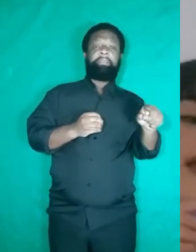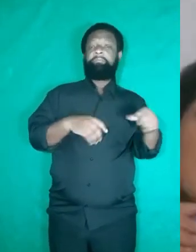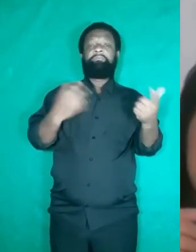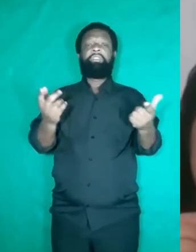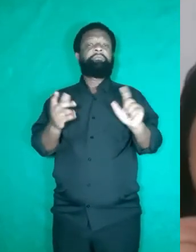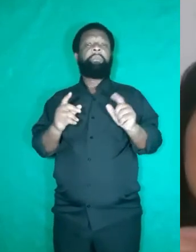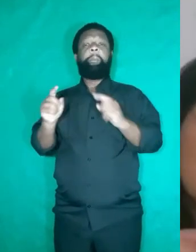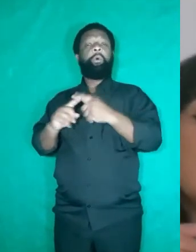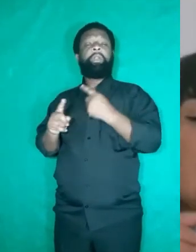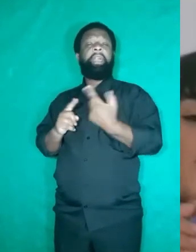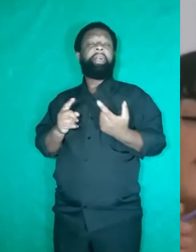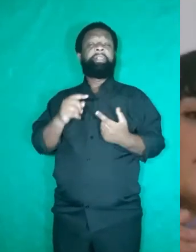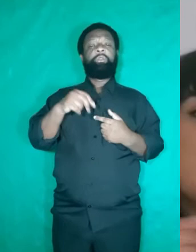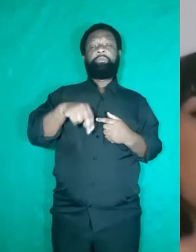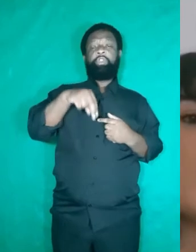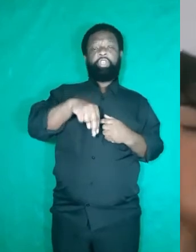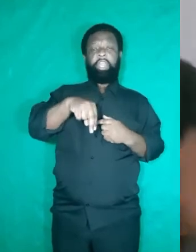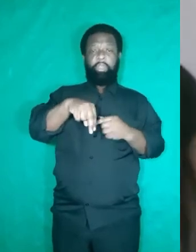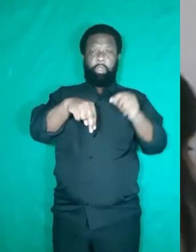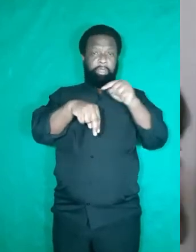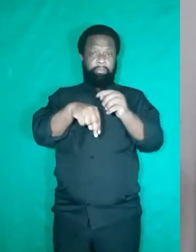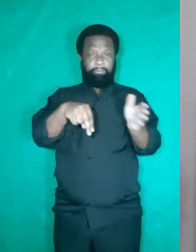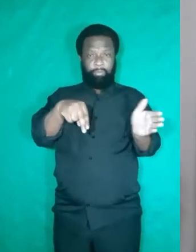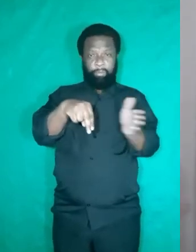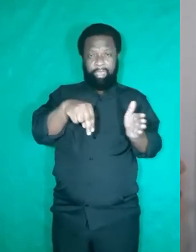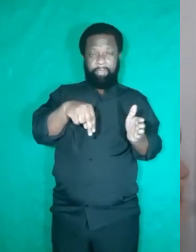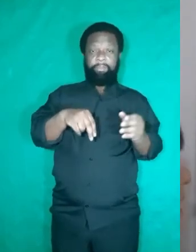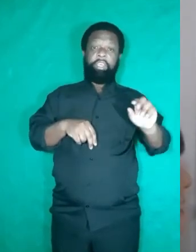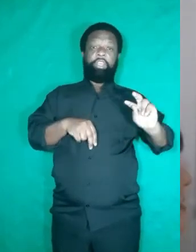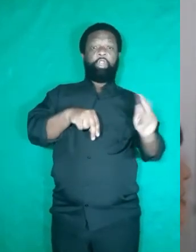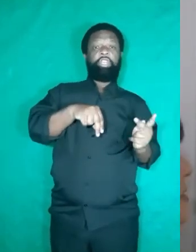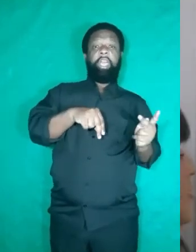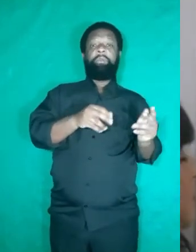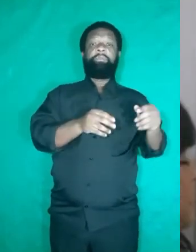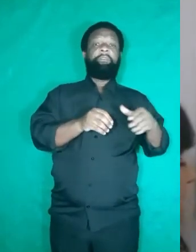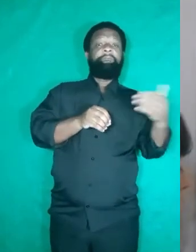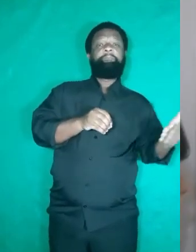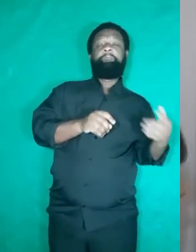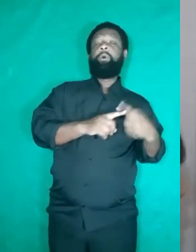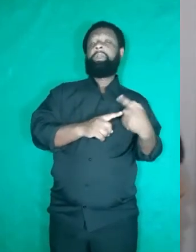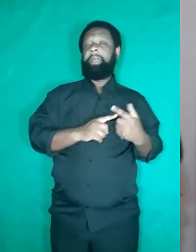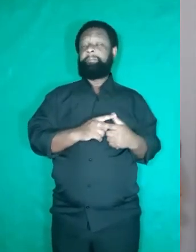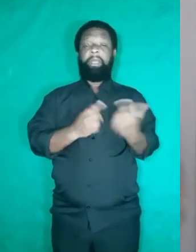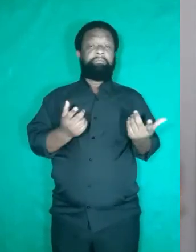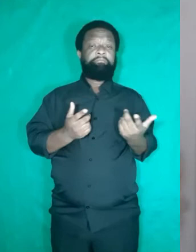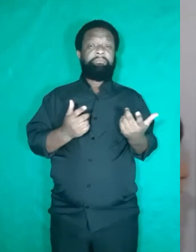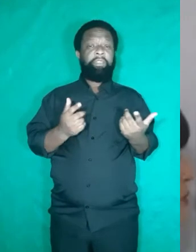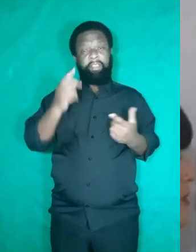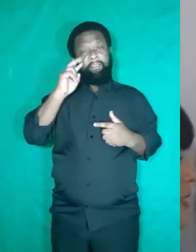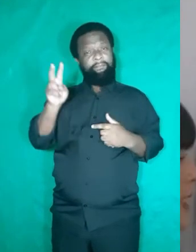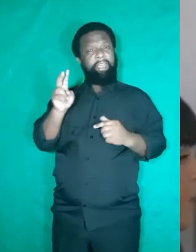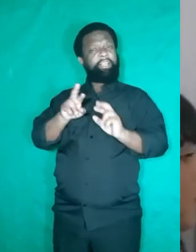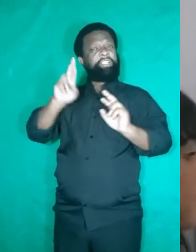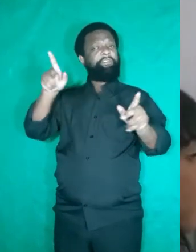no meio e os hidrogênios em volta? Pessoal, qual é a diferença que vocês observam para o nitrogênio, que é o